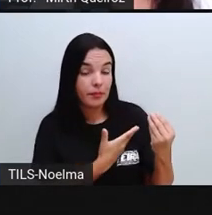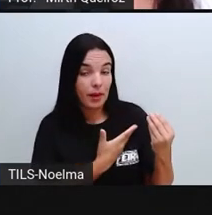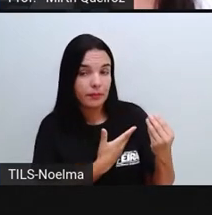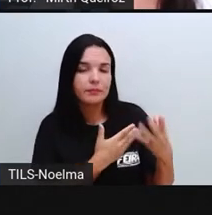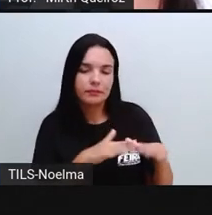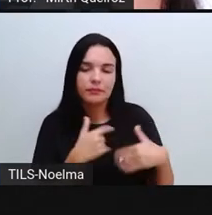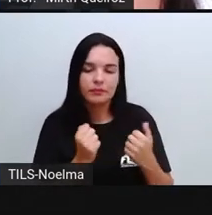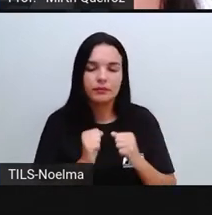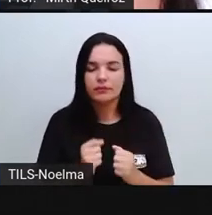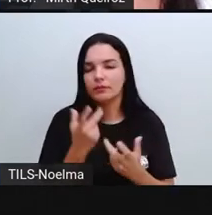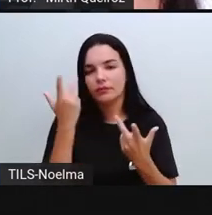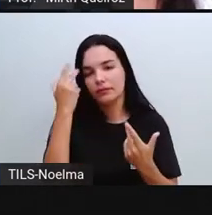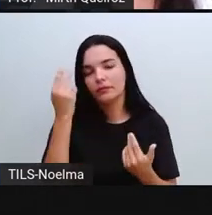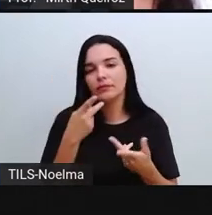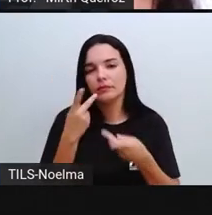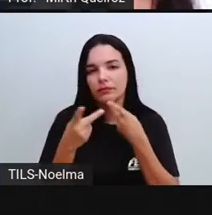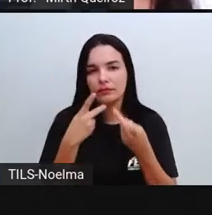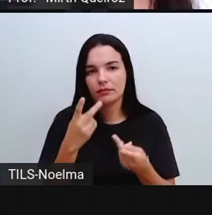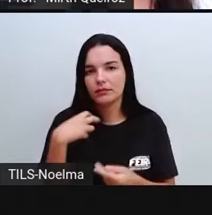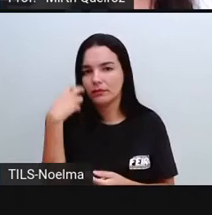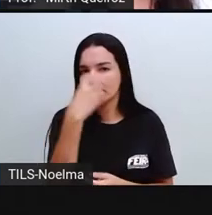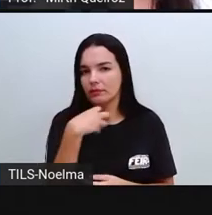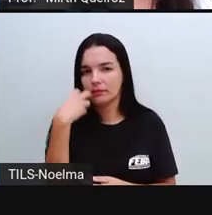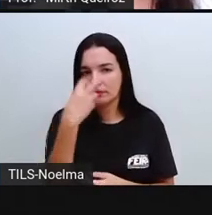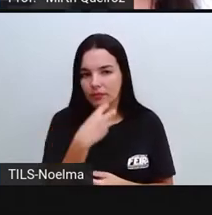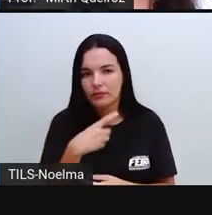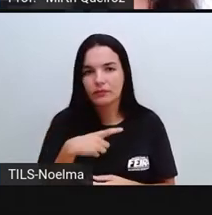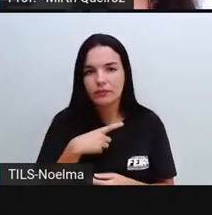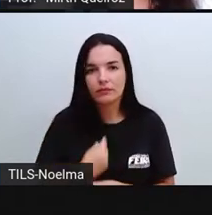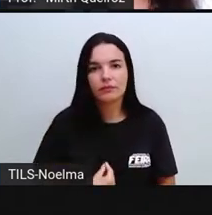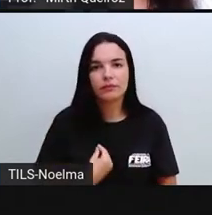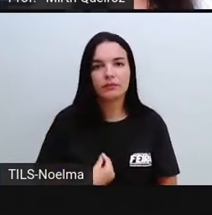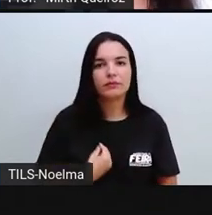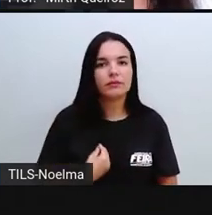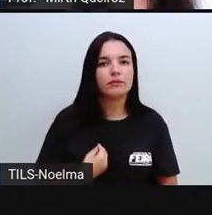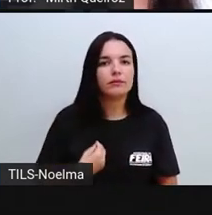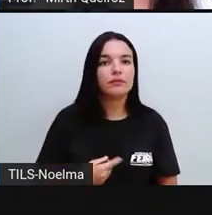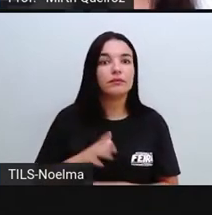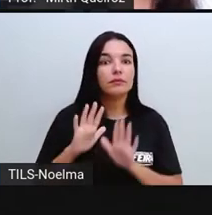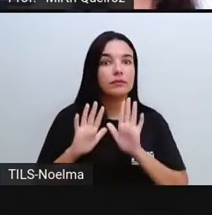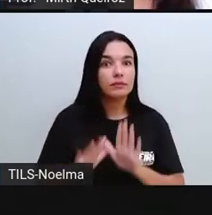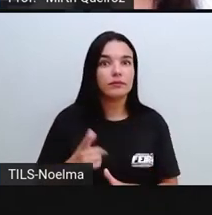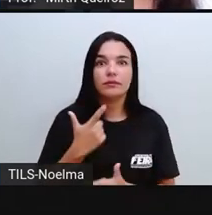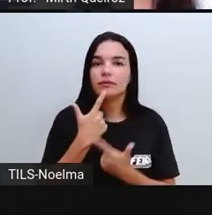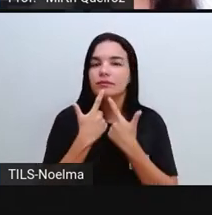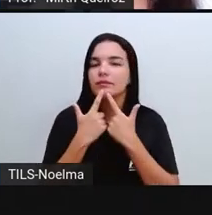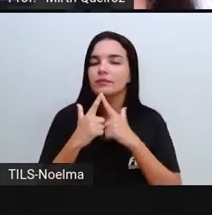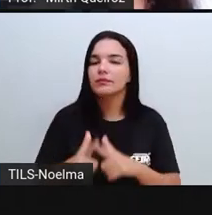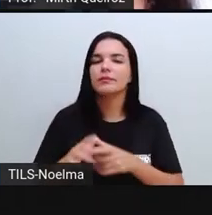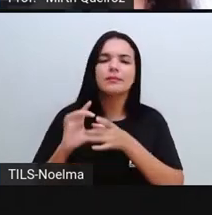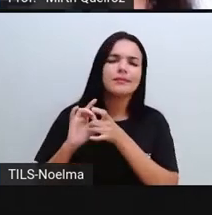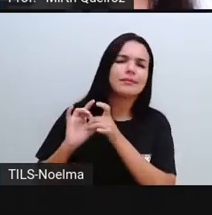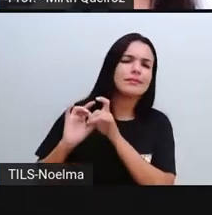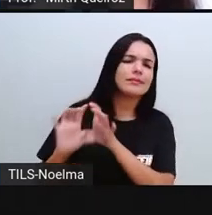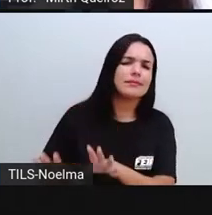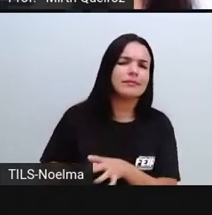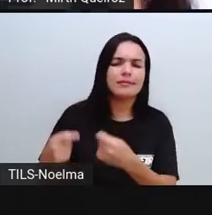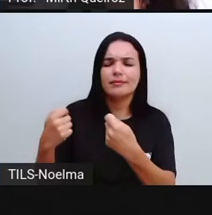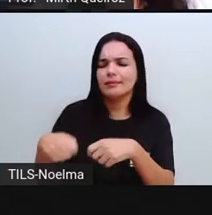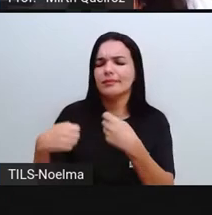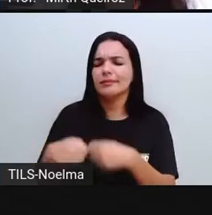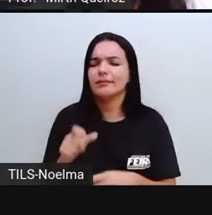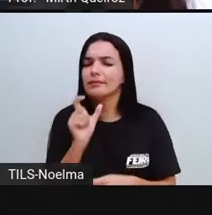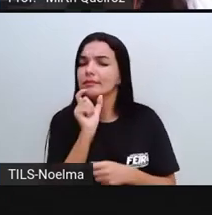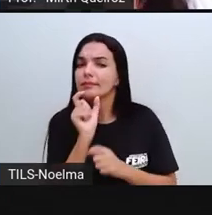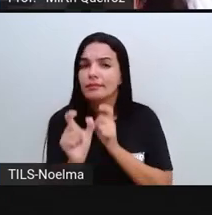né? No relato oral, nós notamos a presença da oralidade como uma linguagem mais descontraída no